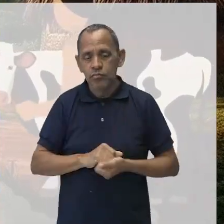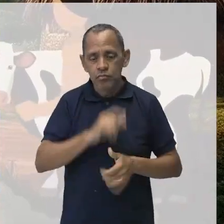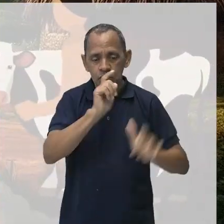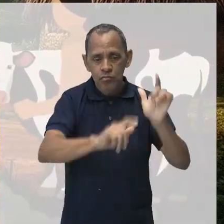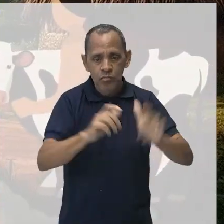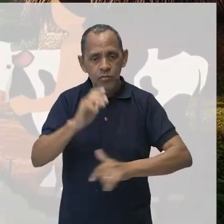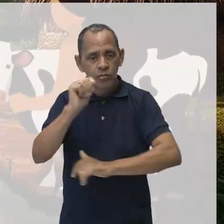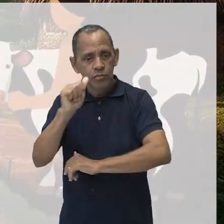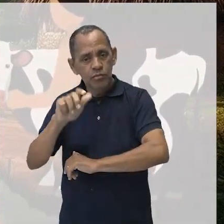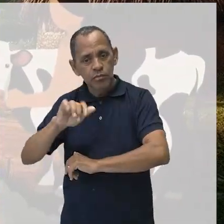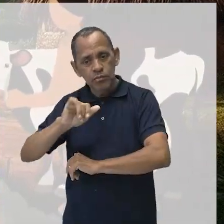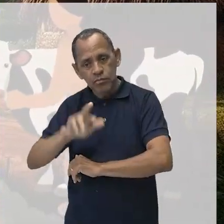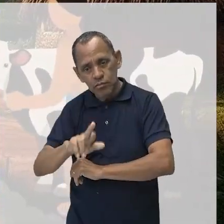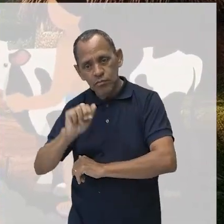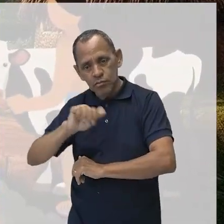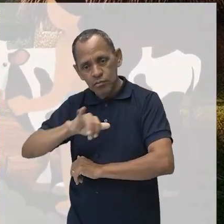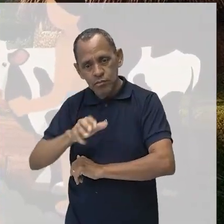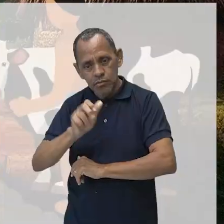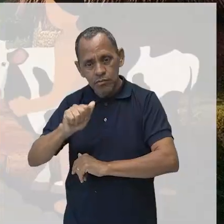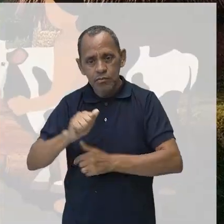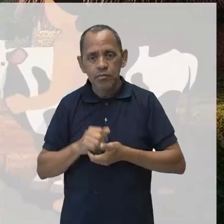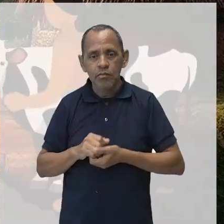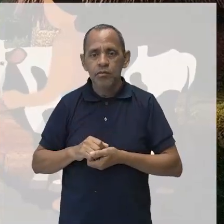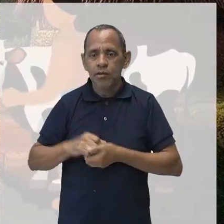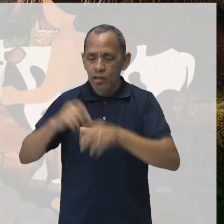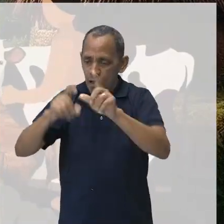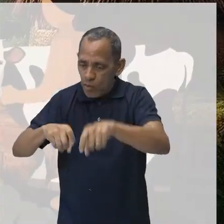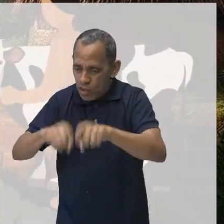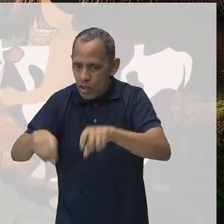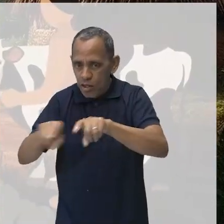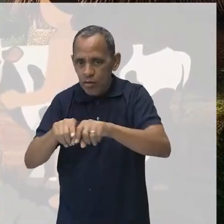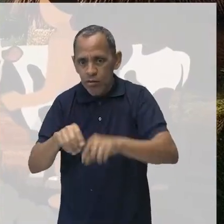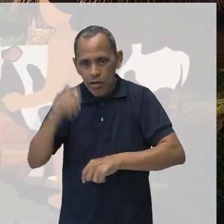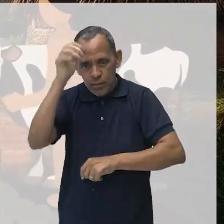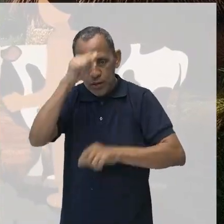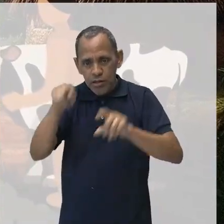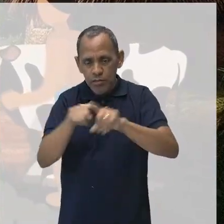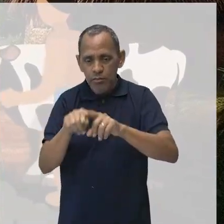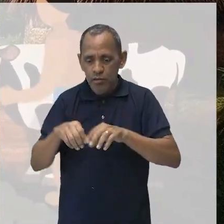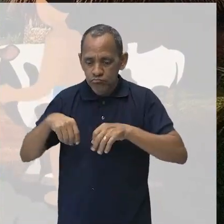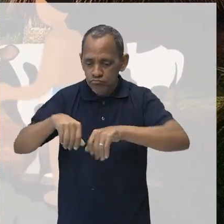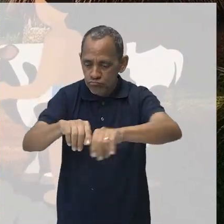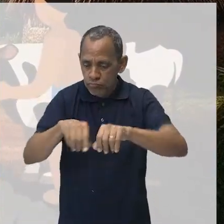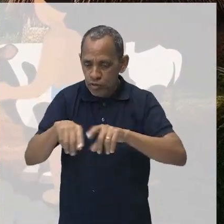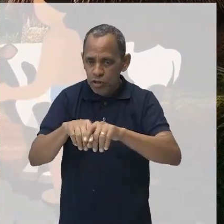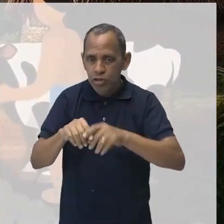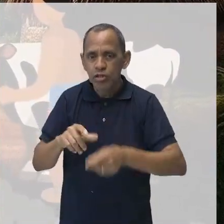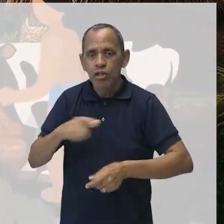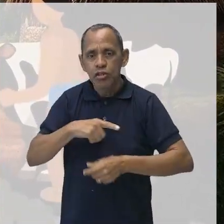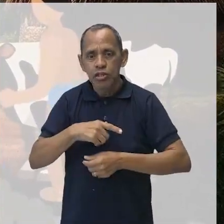Marradu, ensinou os Carajá a fazer roças. Os Carajá aprenderam a